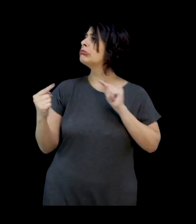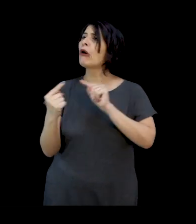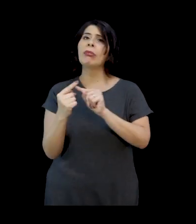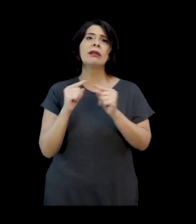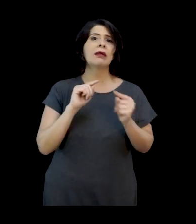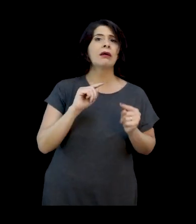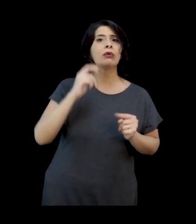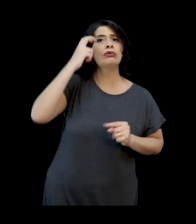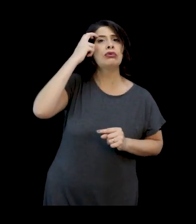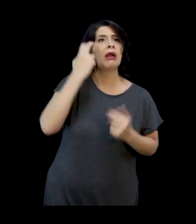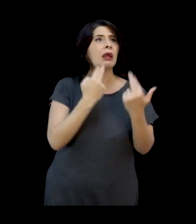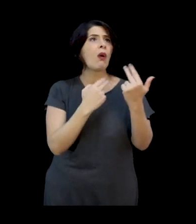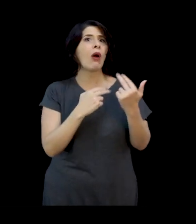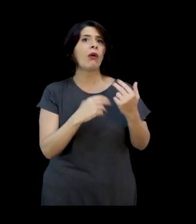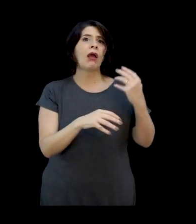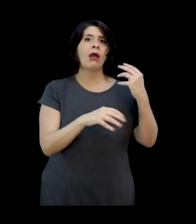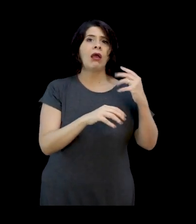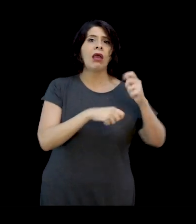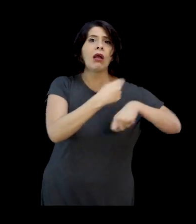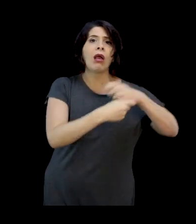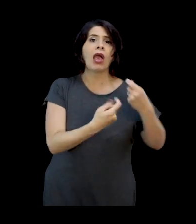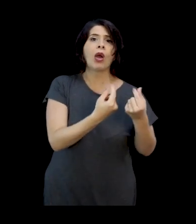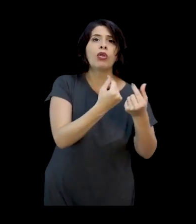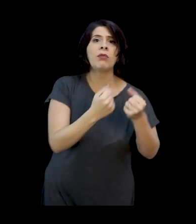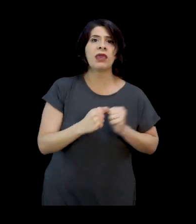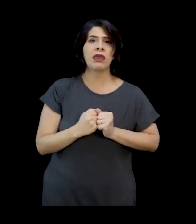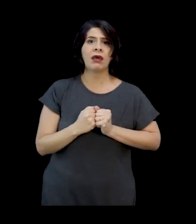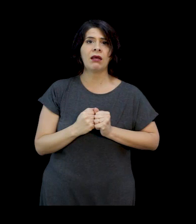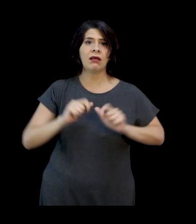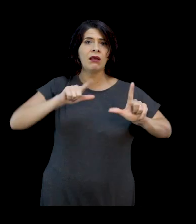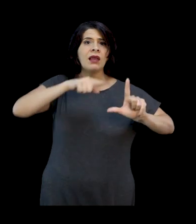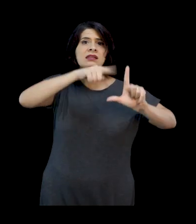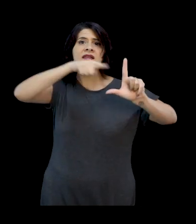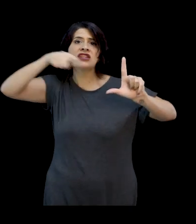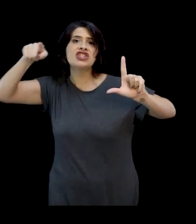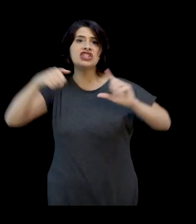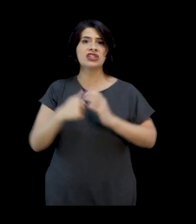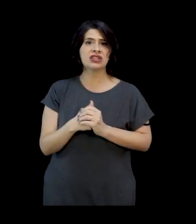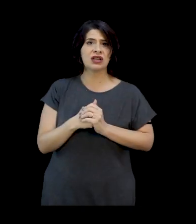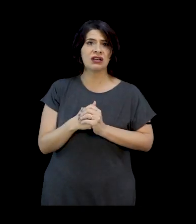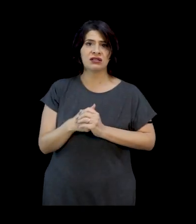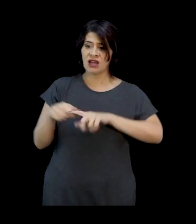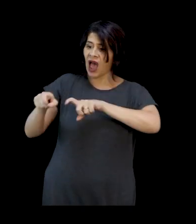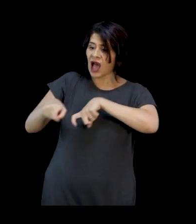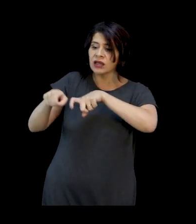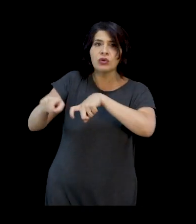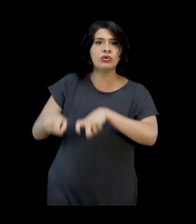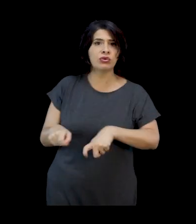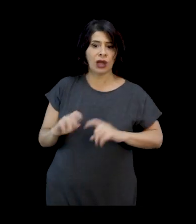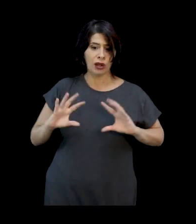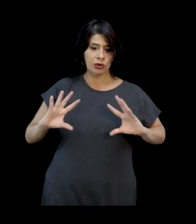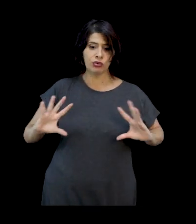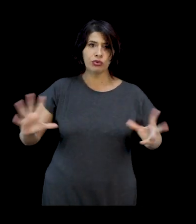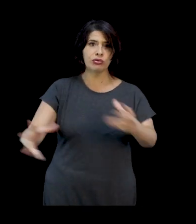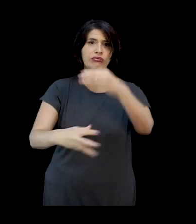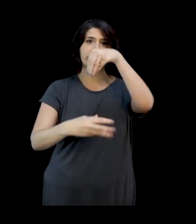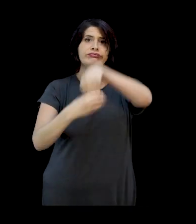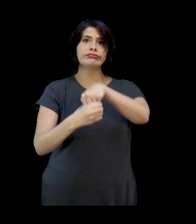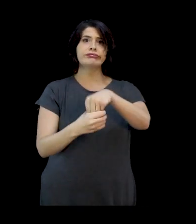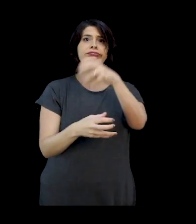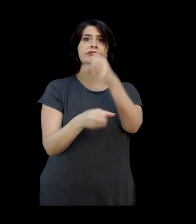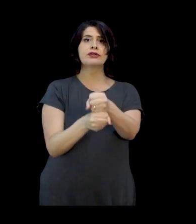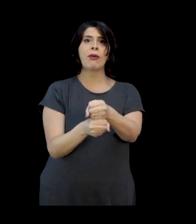da economia, da estatística, da agricultura, e você acaba tratando